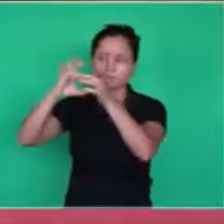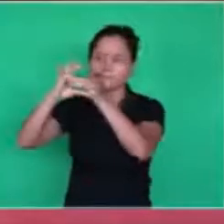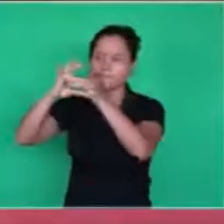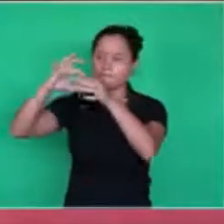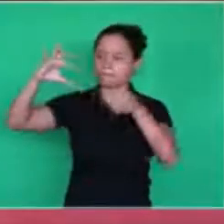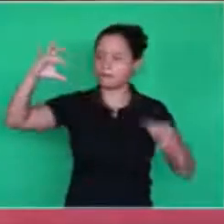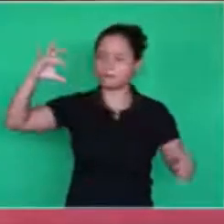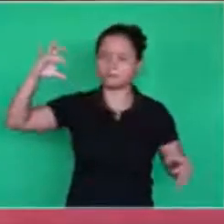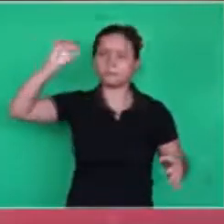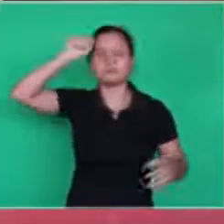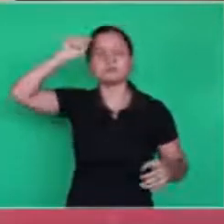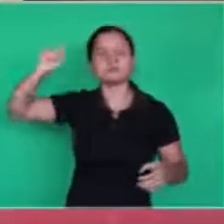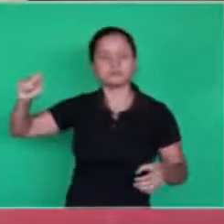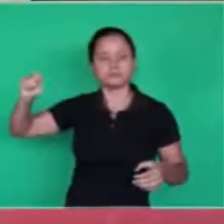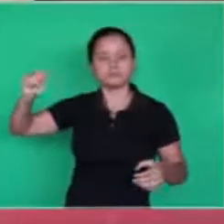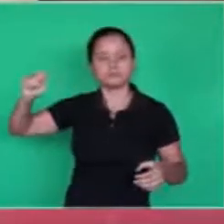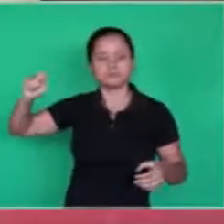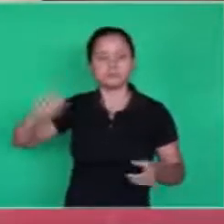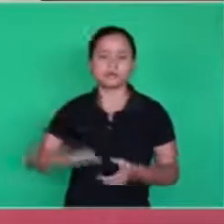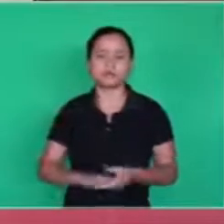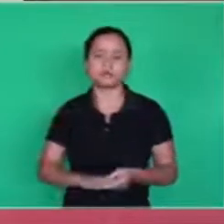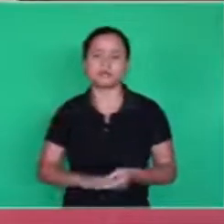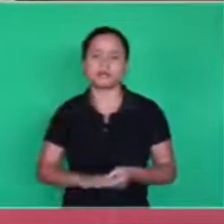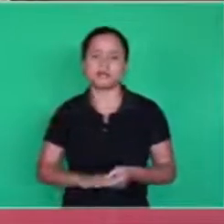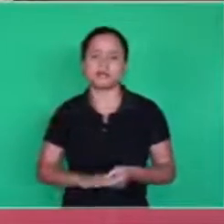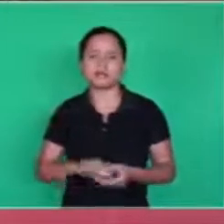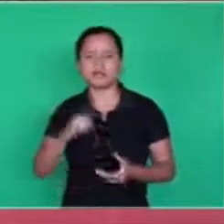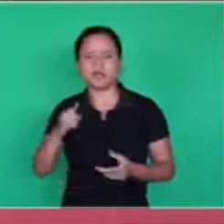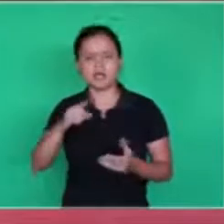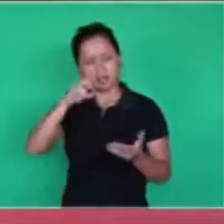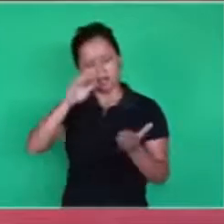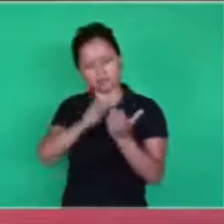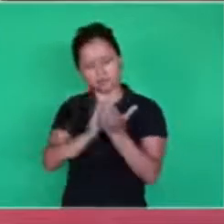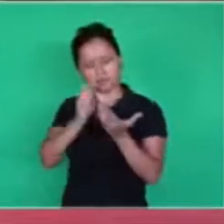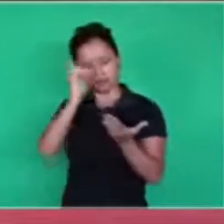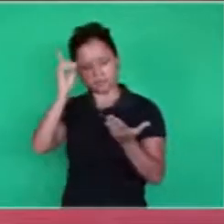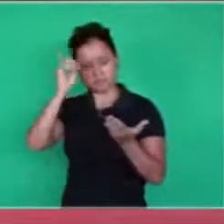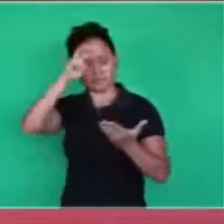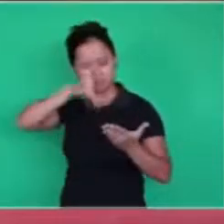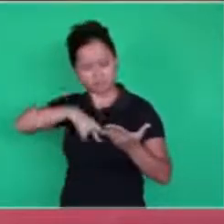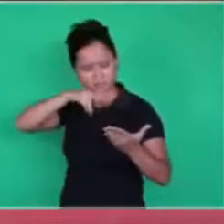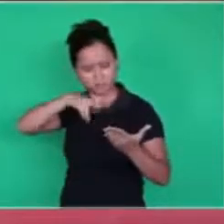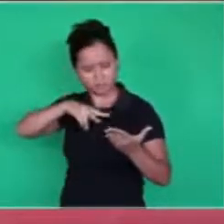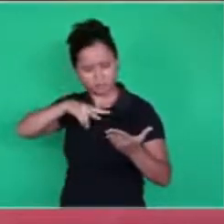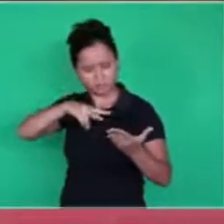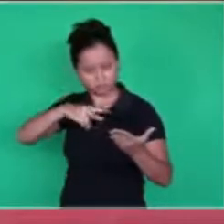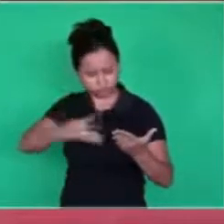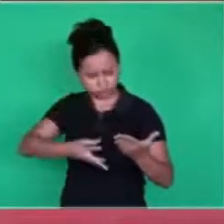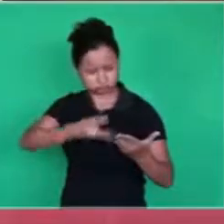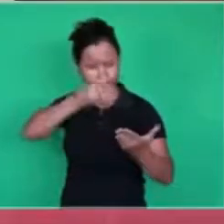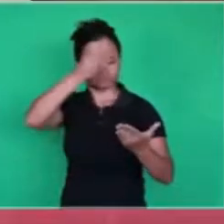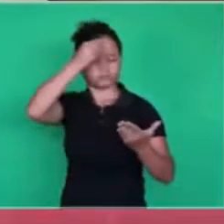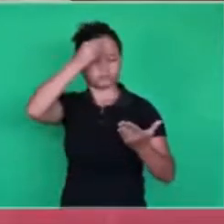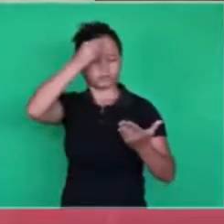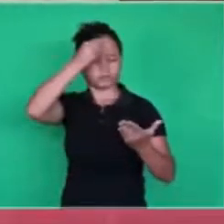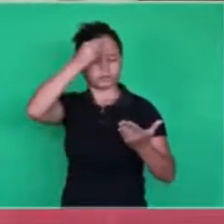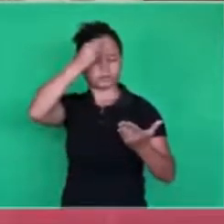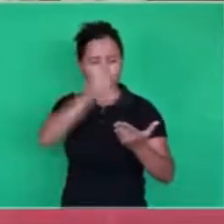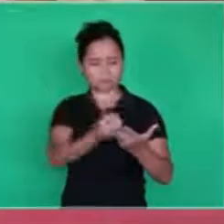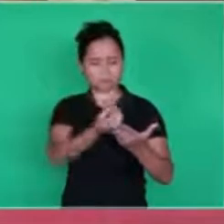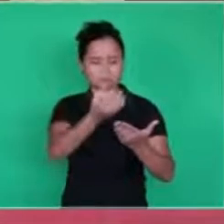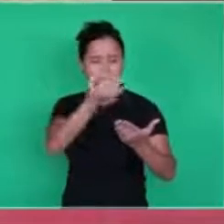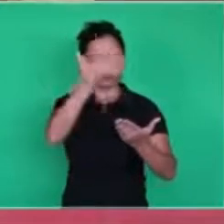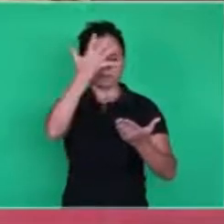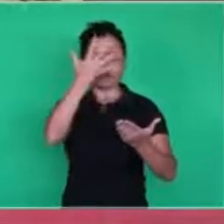Você leu a palavra, entrou na sua vida, está comunicando um projeto, o que Deus tem. Não é uma coisa que você